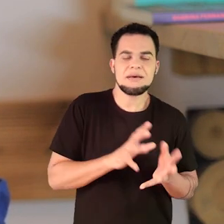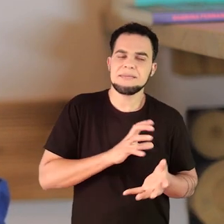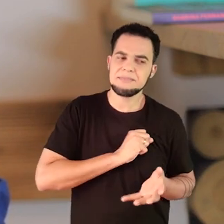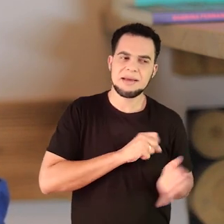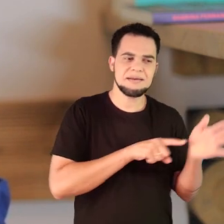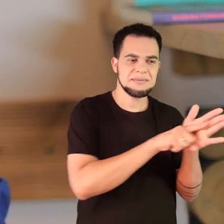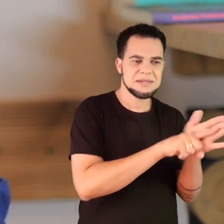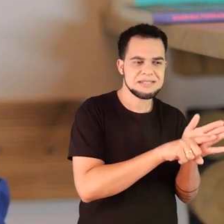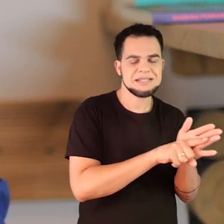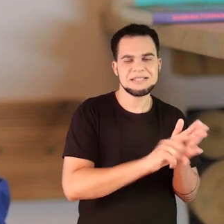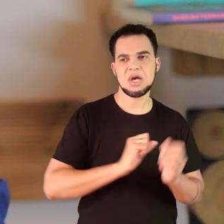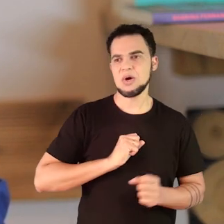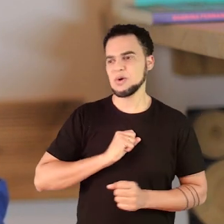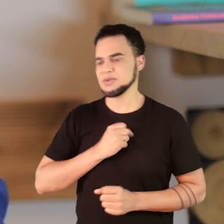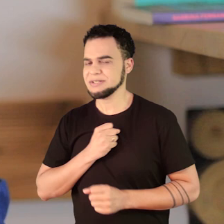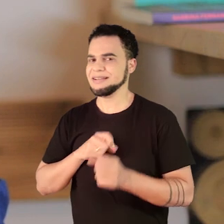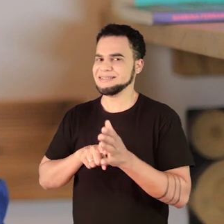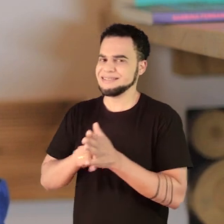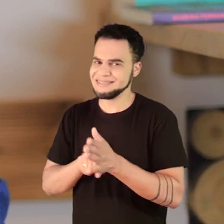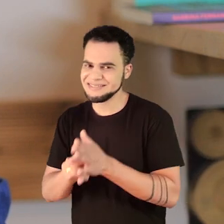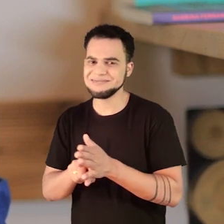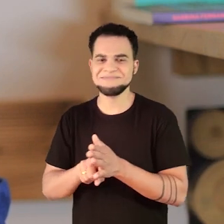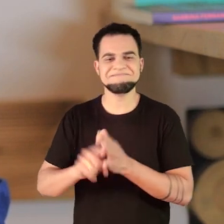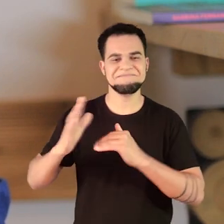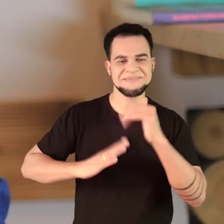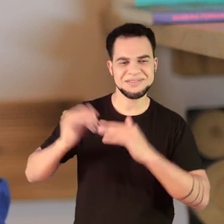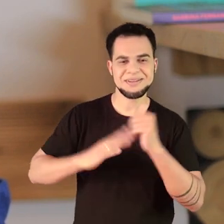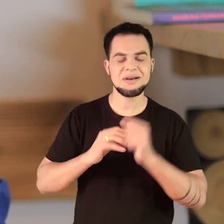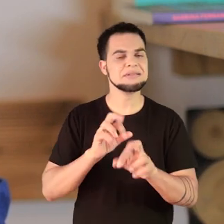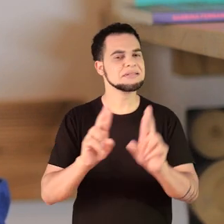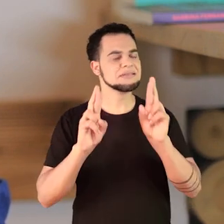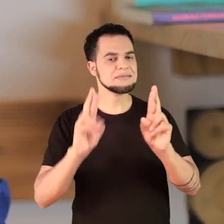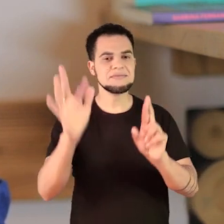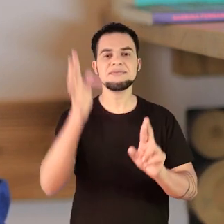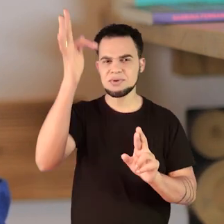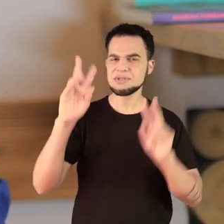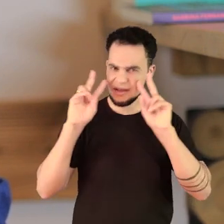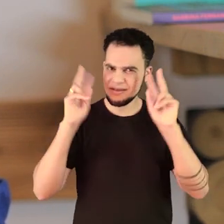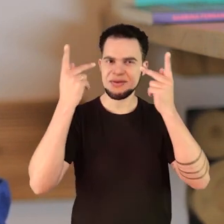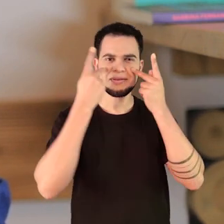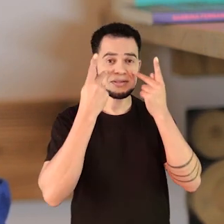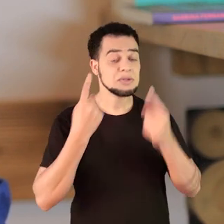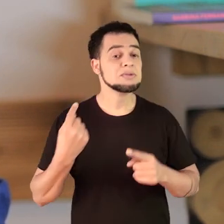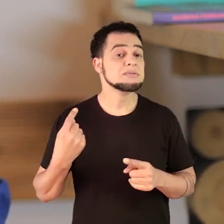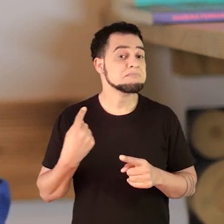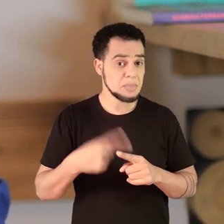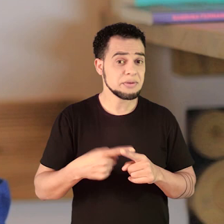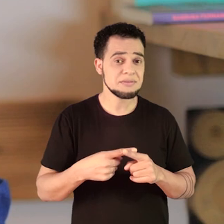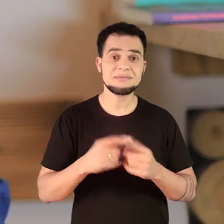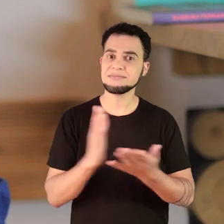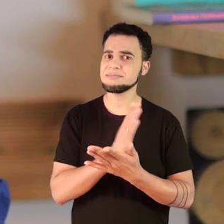a pesquisa e odiar ser pesquisador, esperando que um dia isso seja mais reconhecido, inclusive por quem